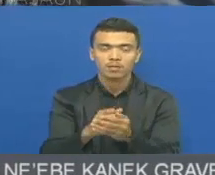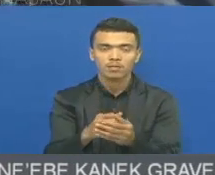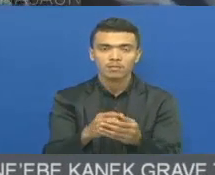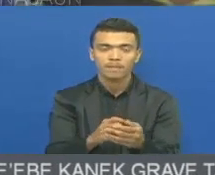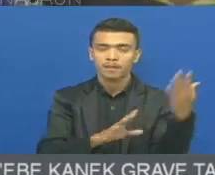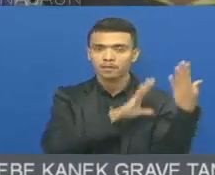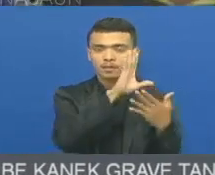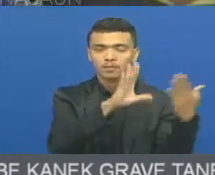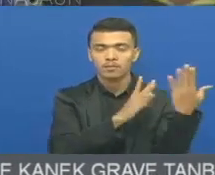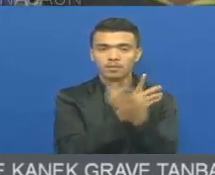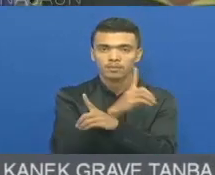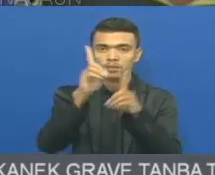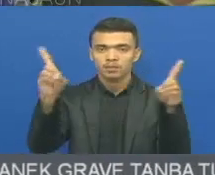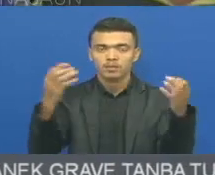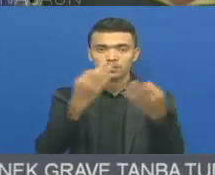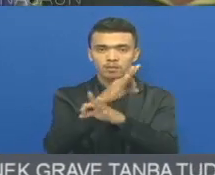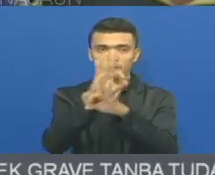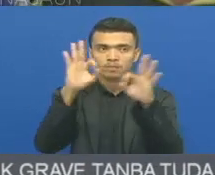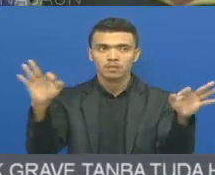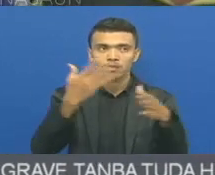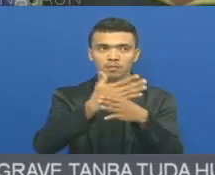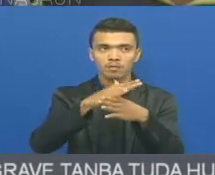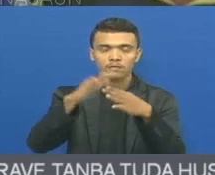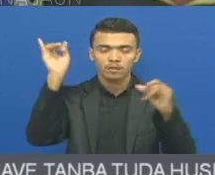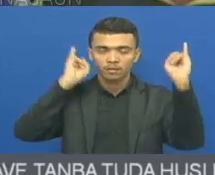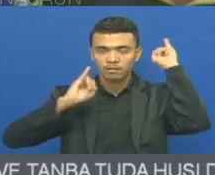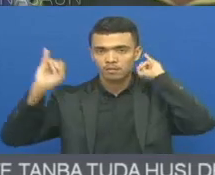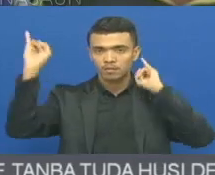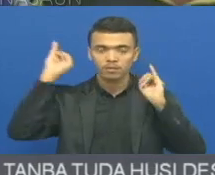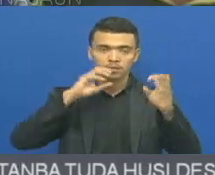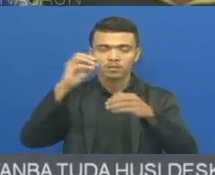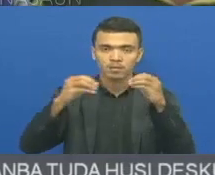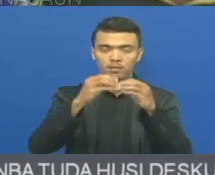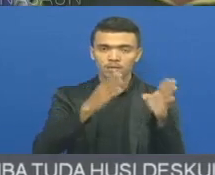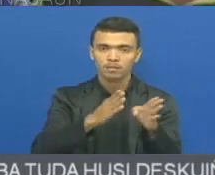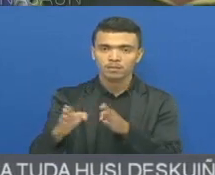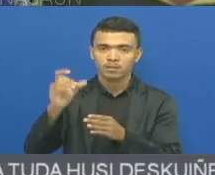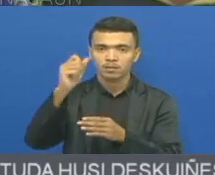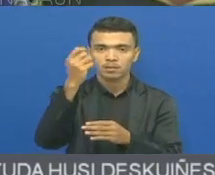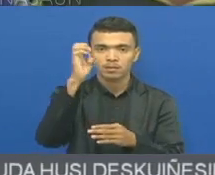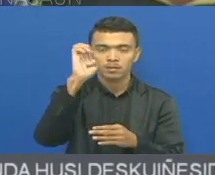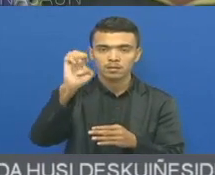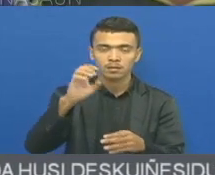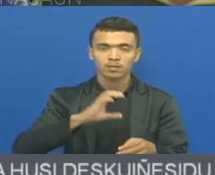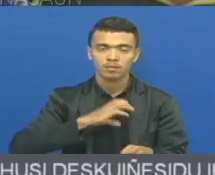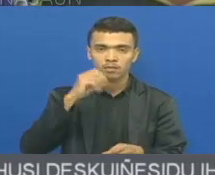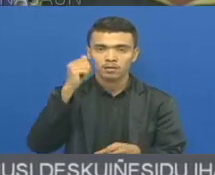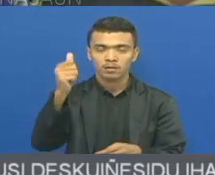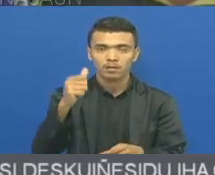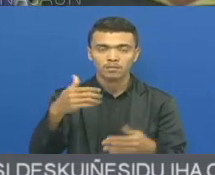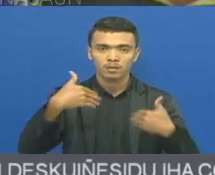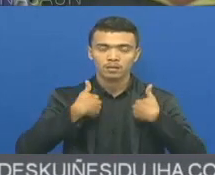democracia torre mata. Divulga informação ba preparação este município de Cova Lima, nem baia entre o Sototo e